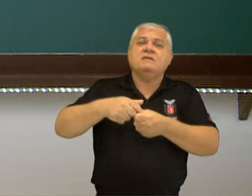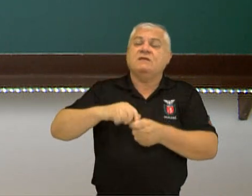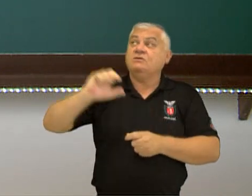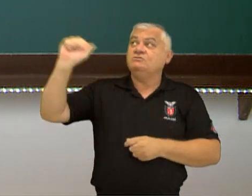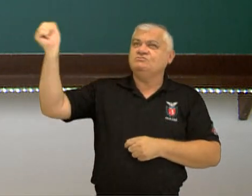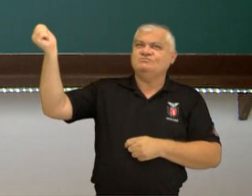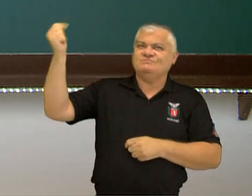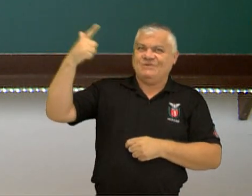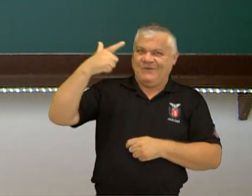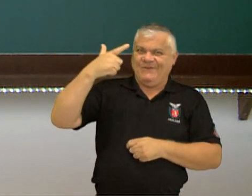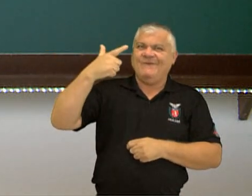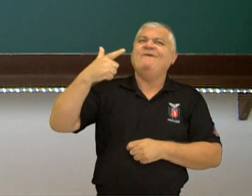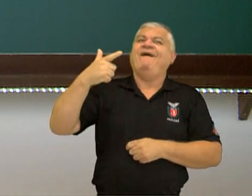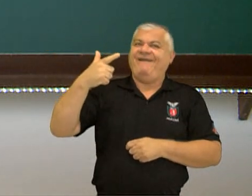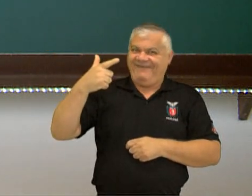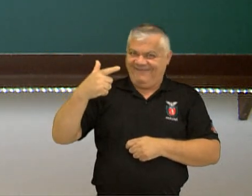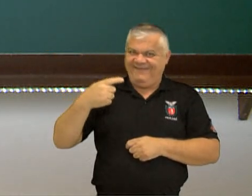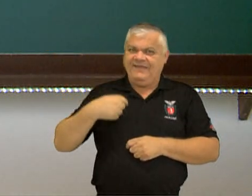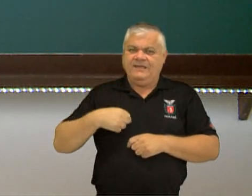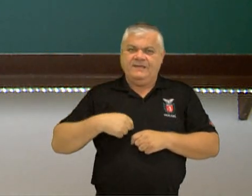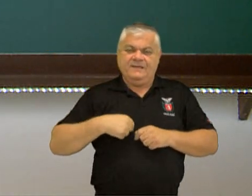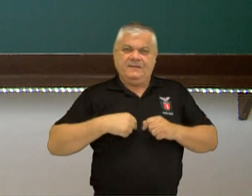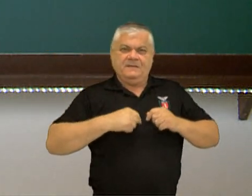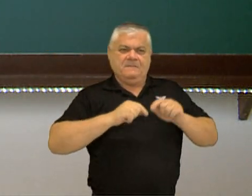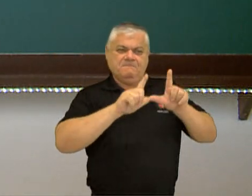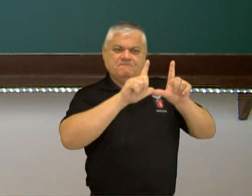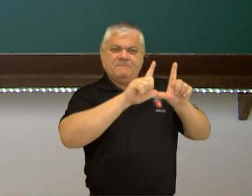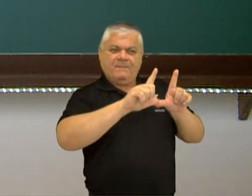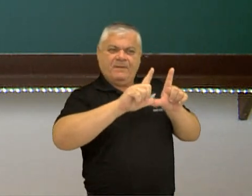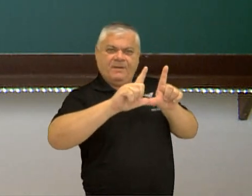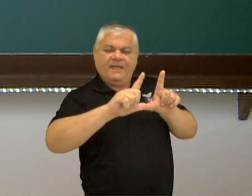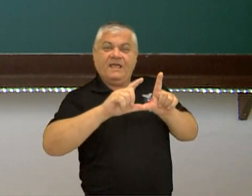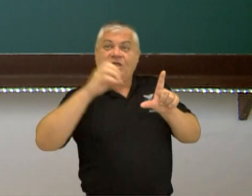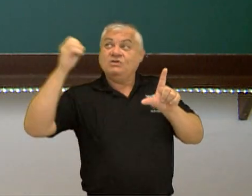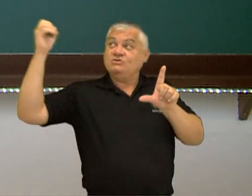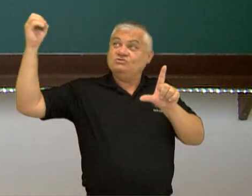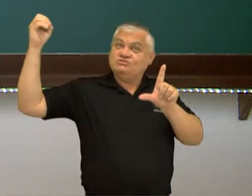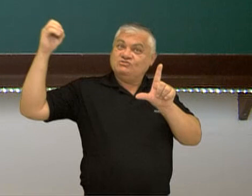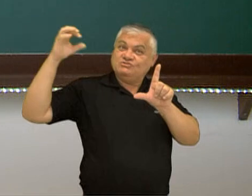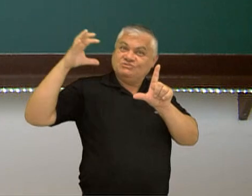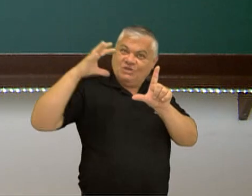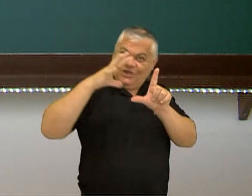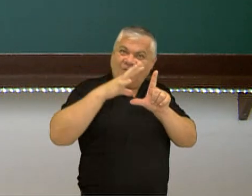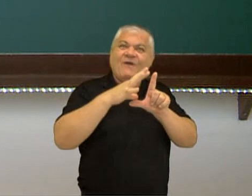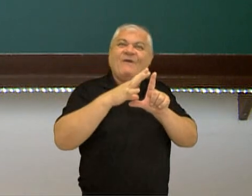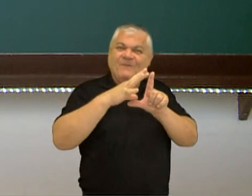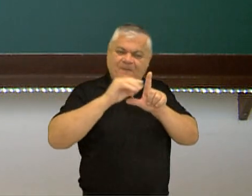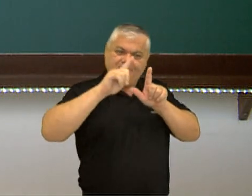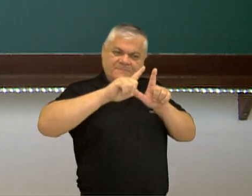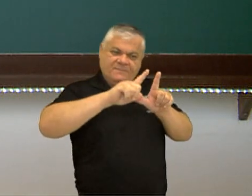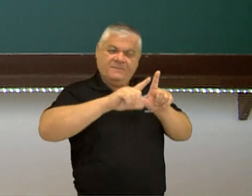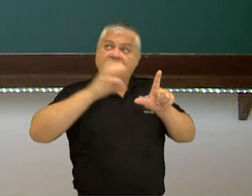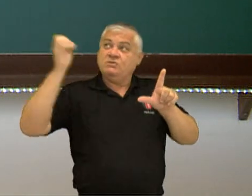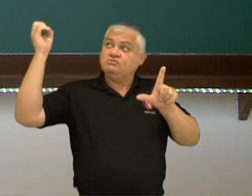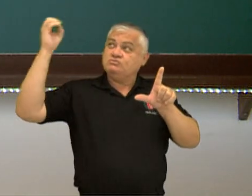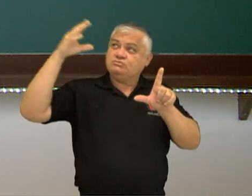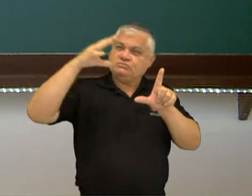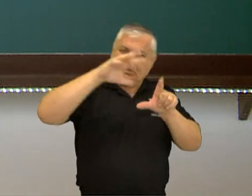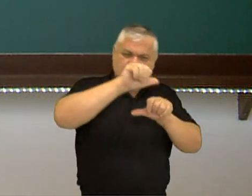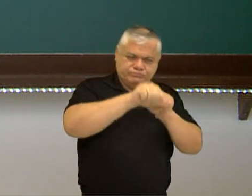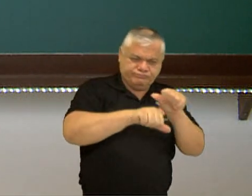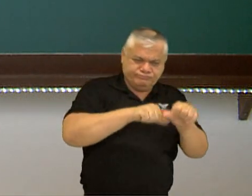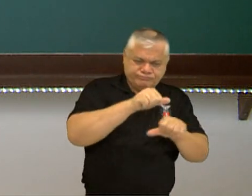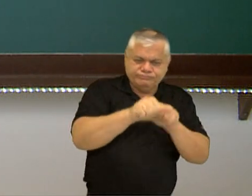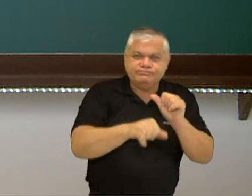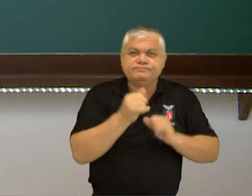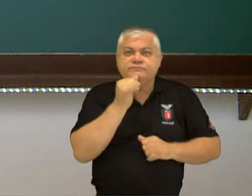solares, onde essas placas solares vão transformar a energia solar em energia elétrica